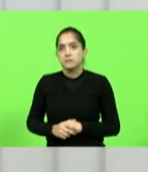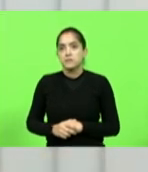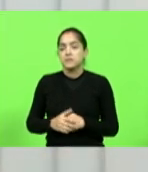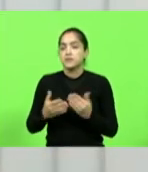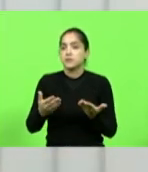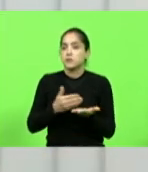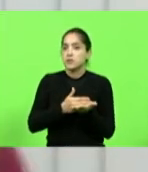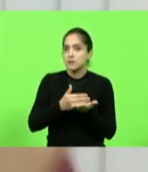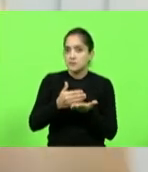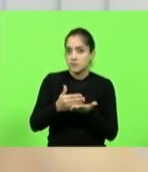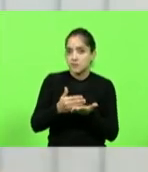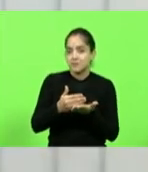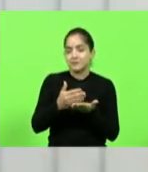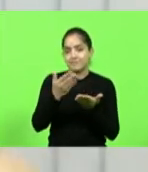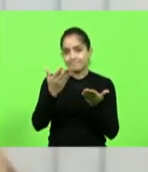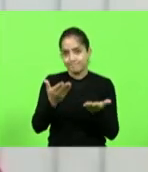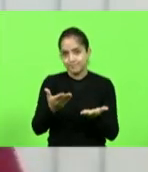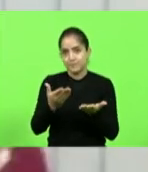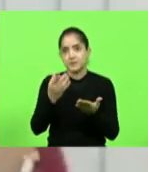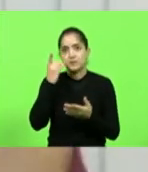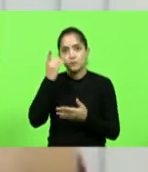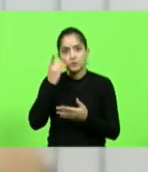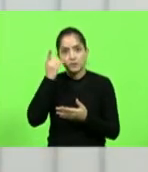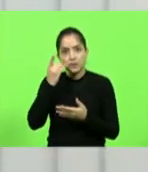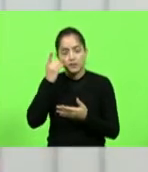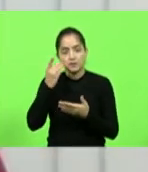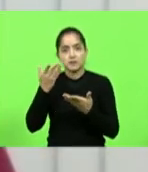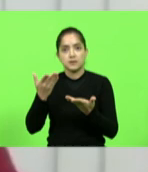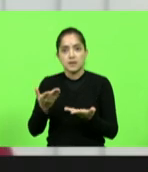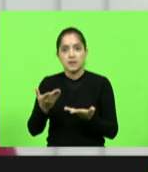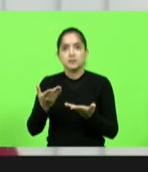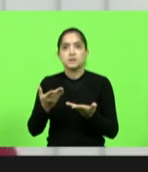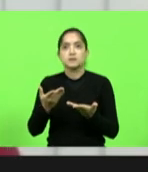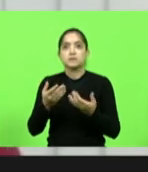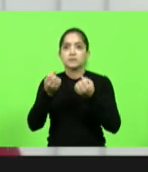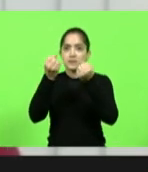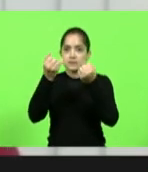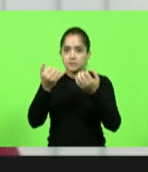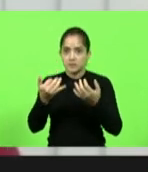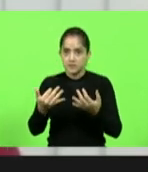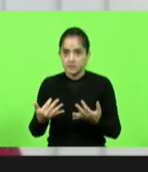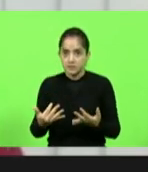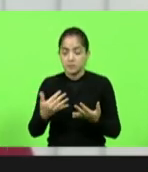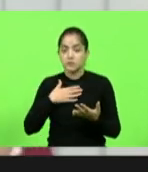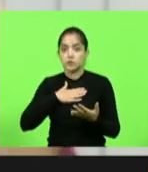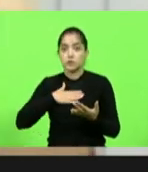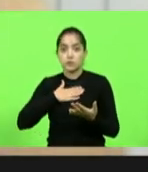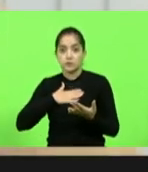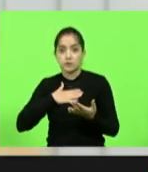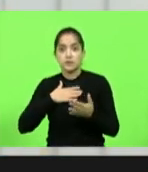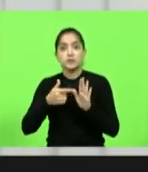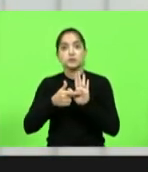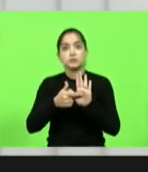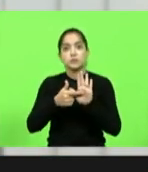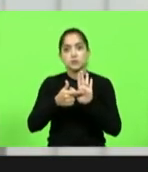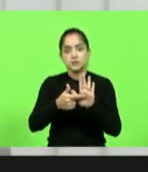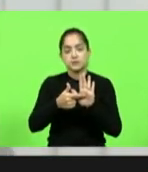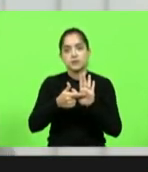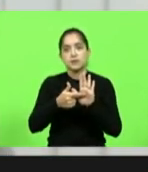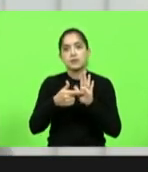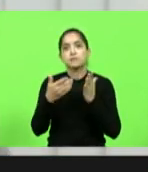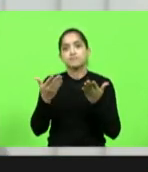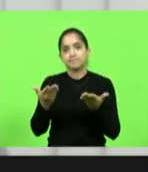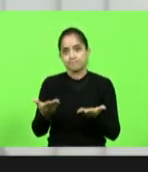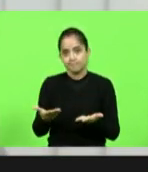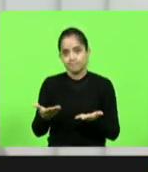inicialmente, deputada Luciane, essas são as considerações que a gente gostaria de trazer, né, e ficamos, então,